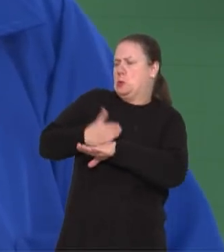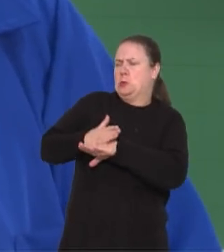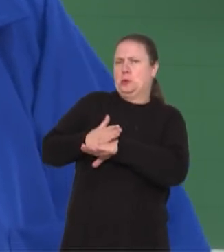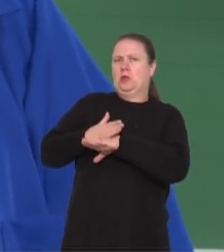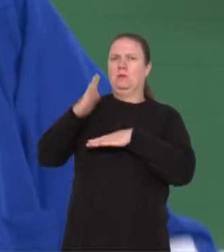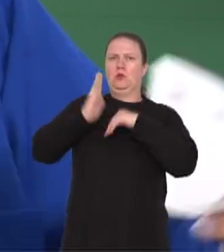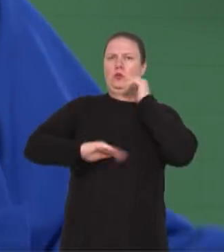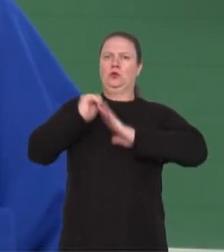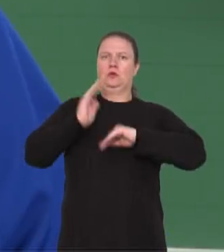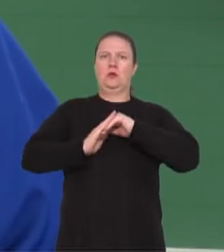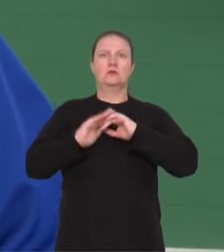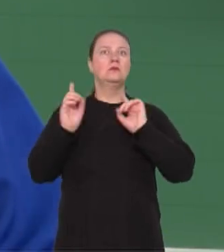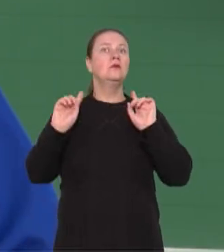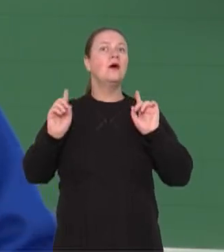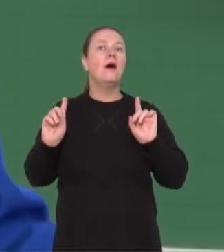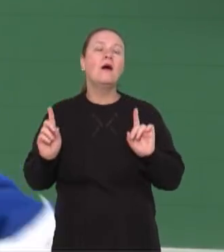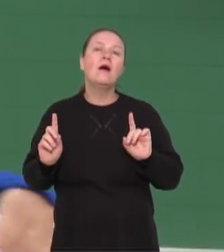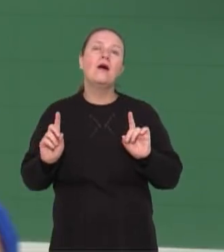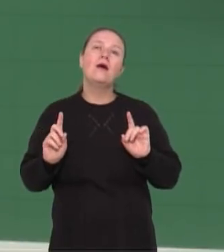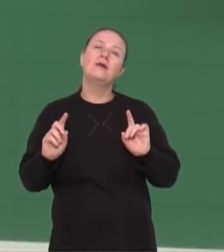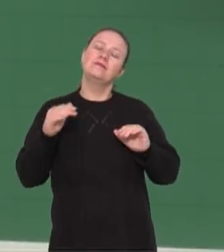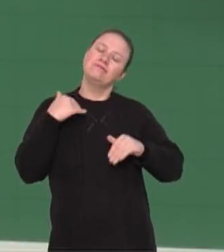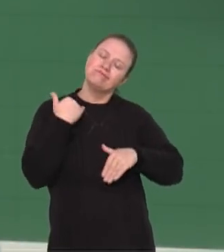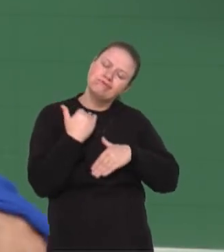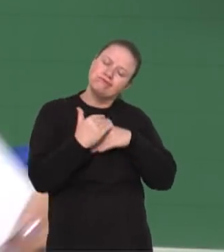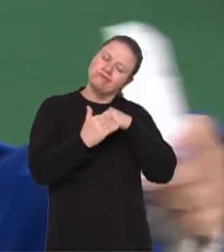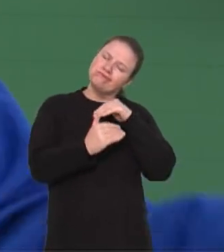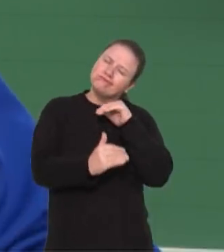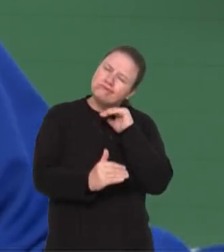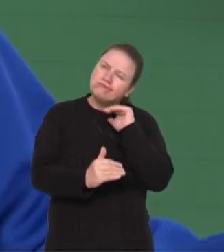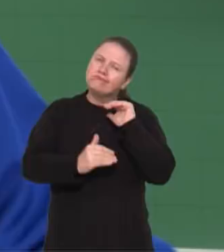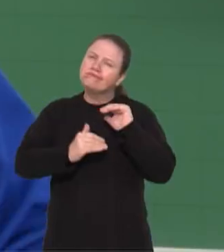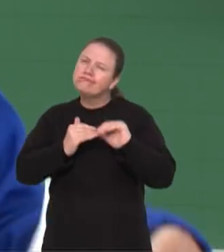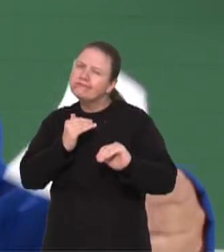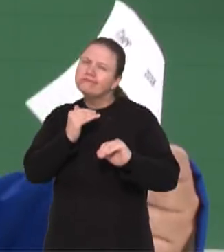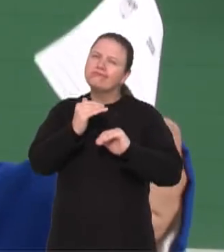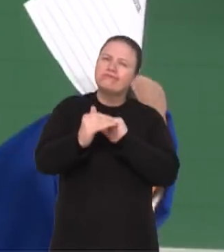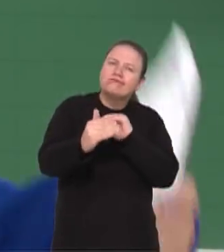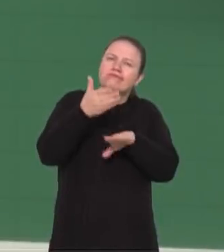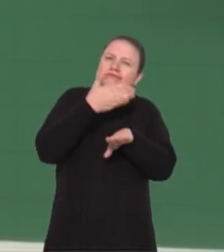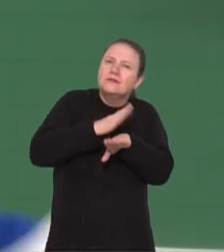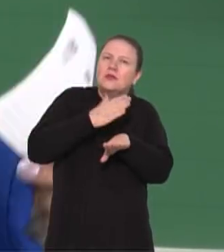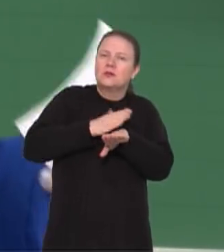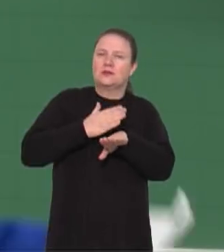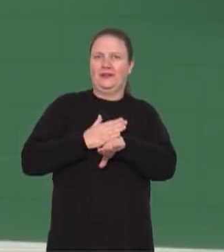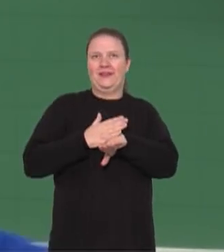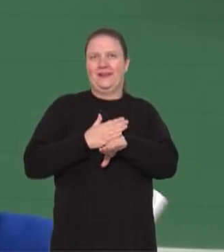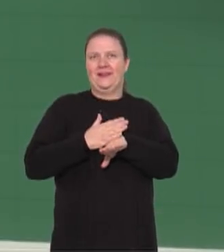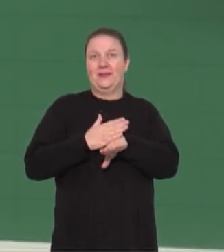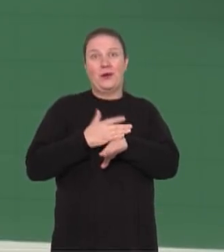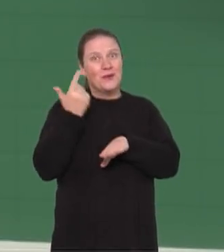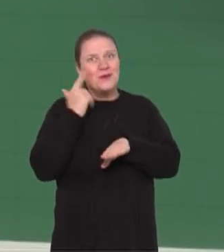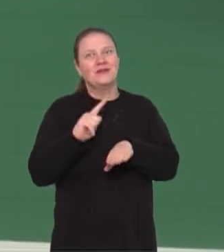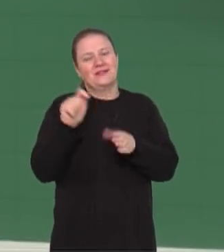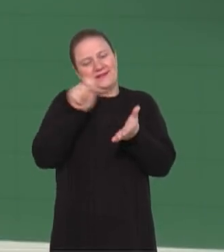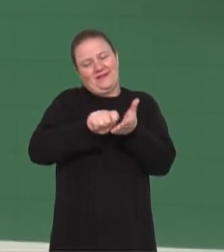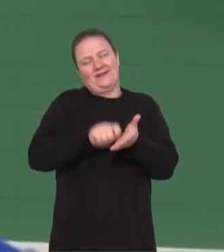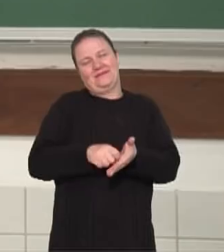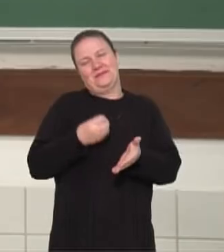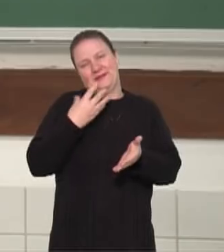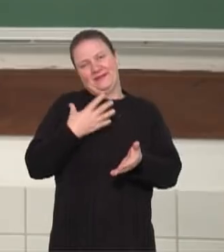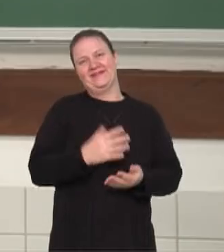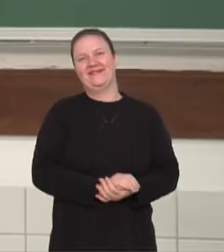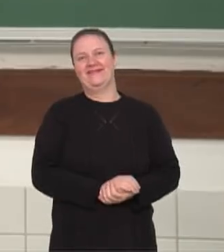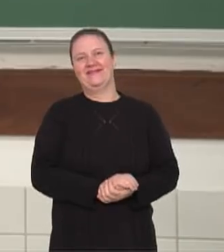pesquisador. A gente escreve à medida que a gente vai aprendendo. E para aprender temos que treinar, praticar a escrita. Então, eu